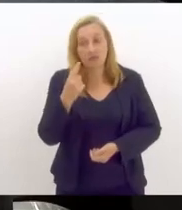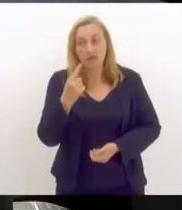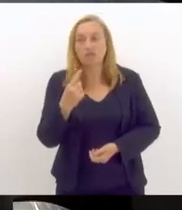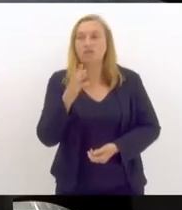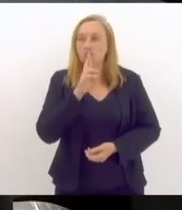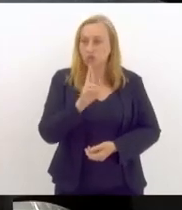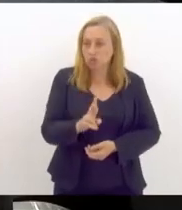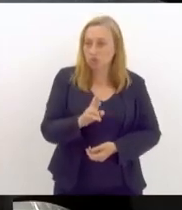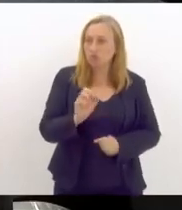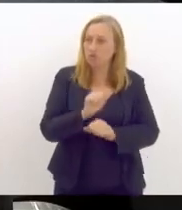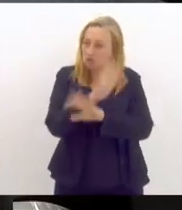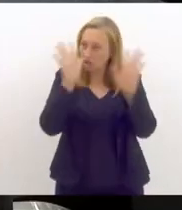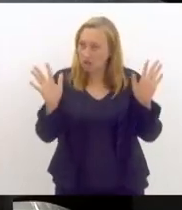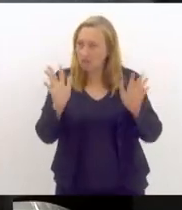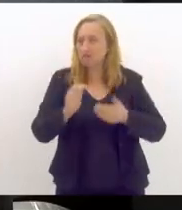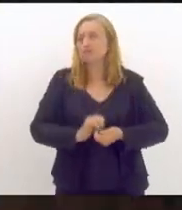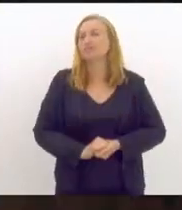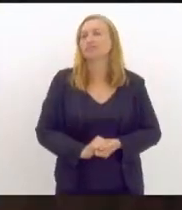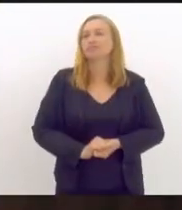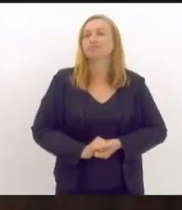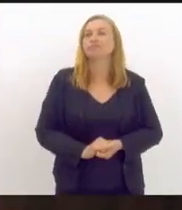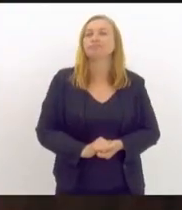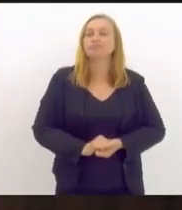ter uma resposta mais mais